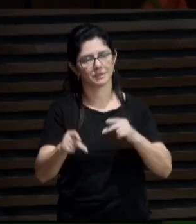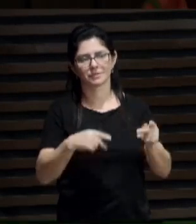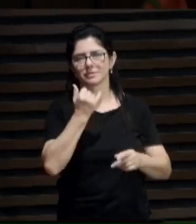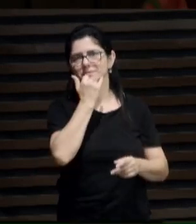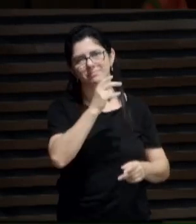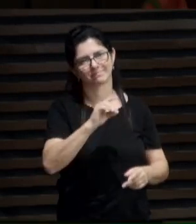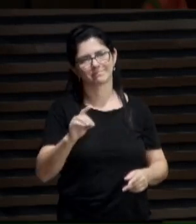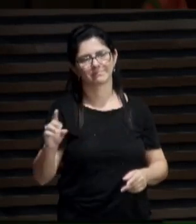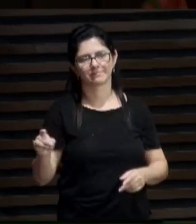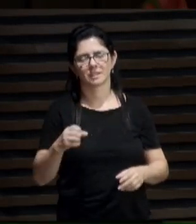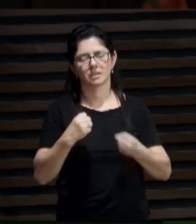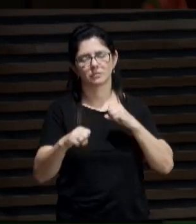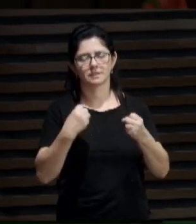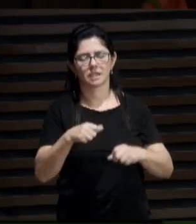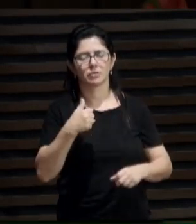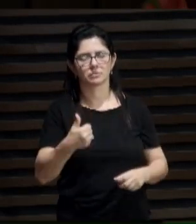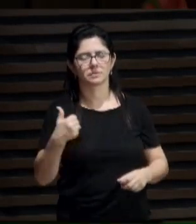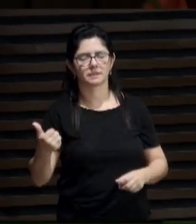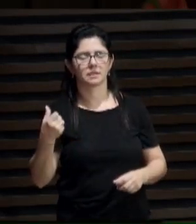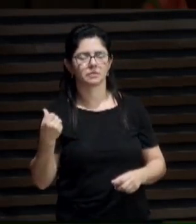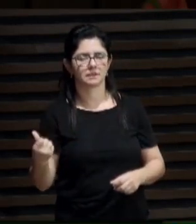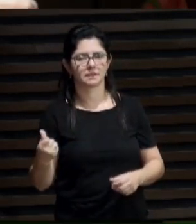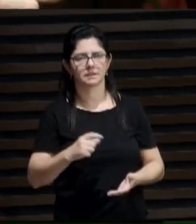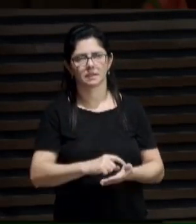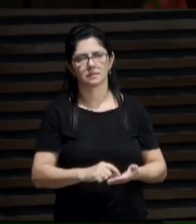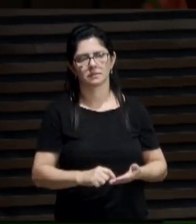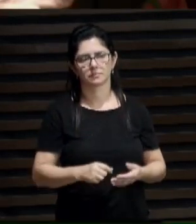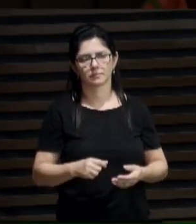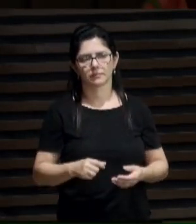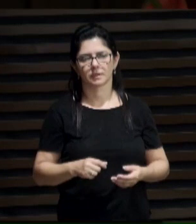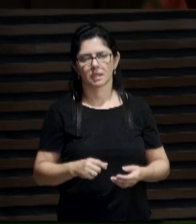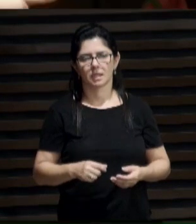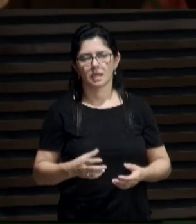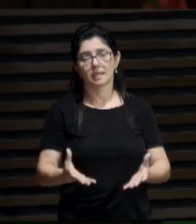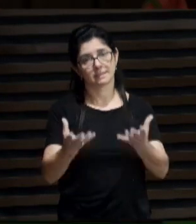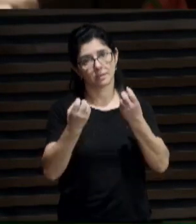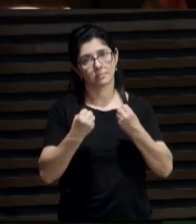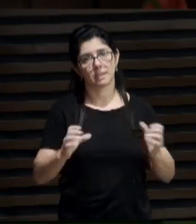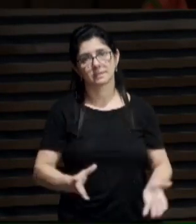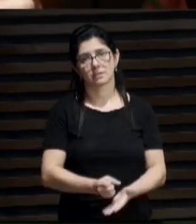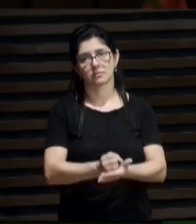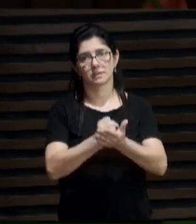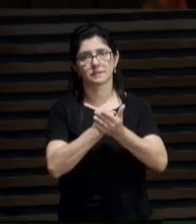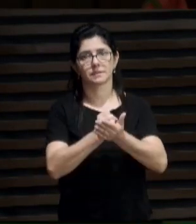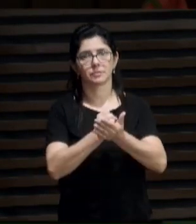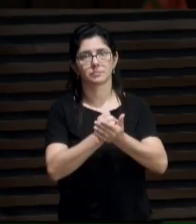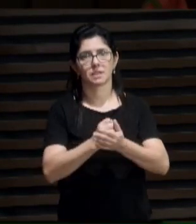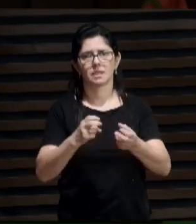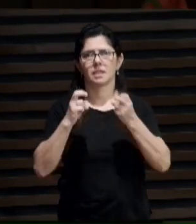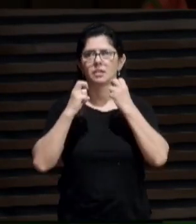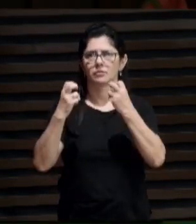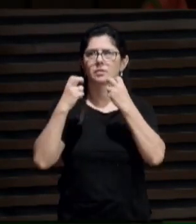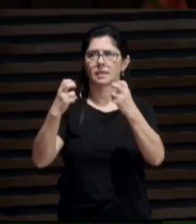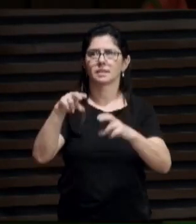O Salmo 116, 13 diz: "Tomarei o cálice da salvação e invocarei o